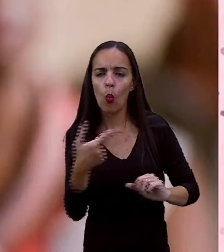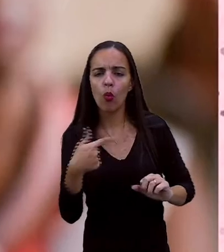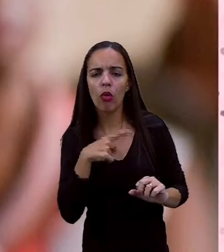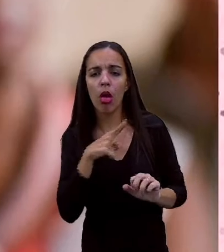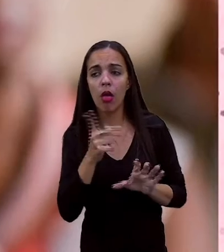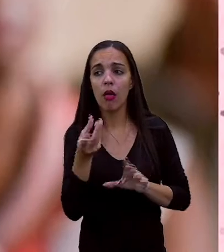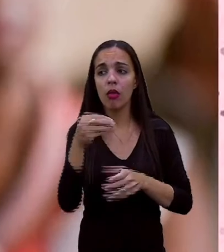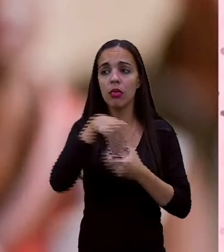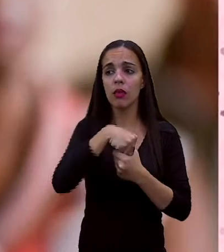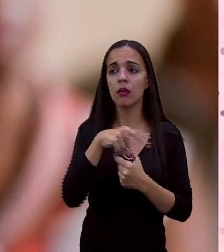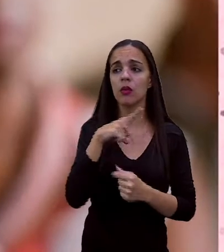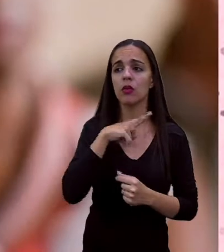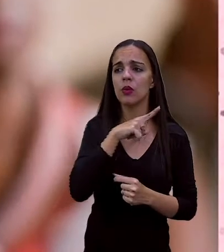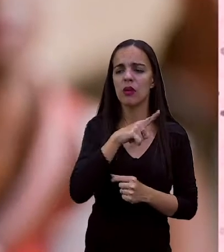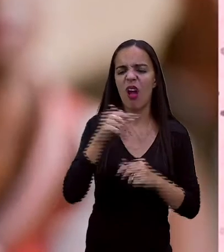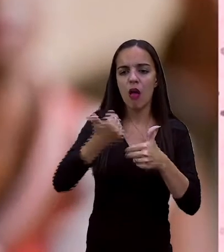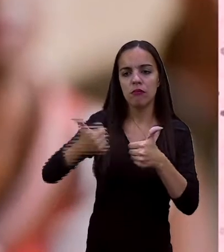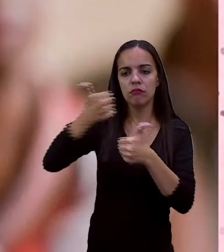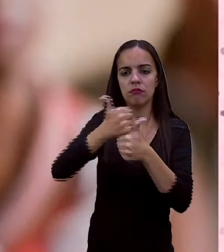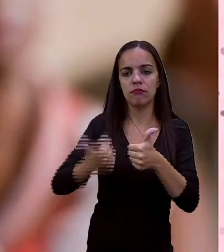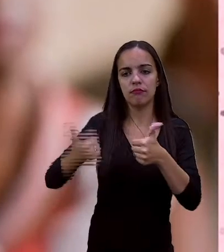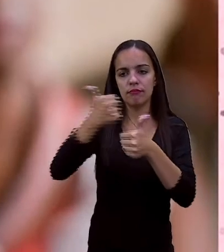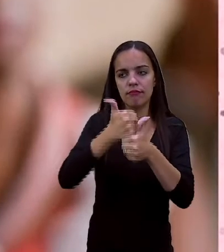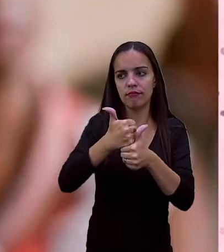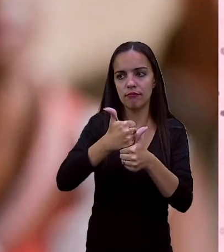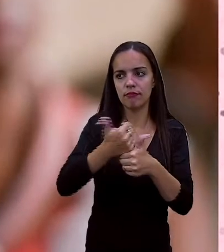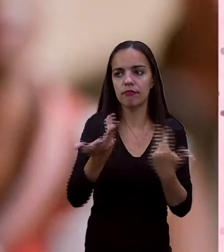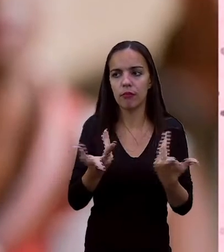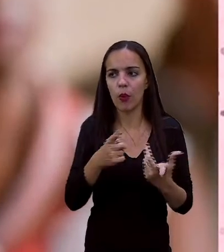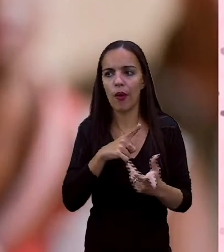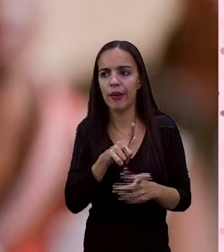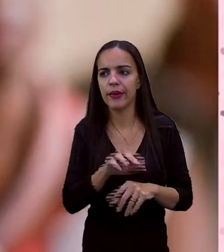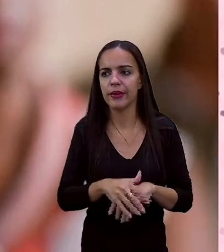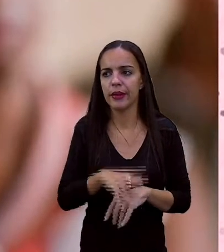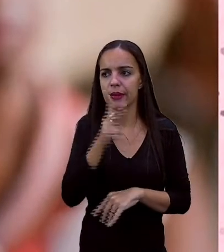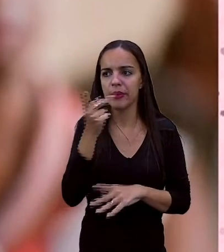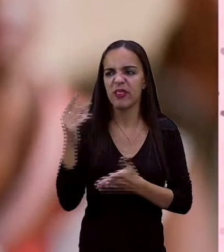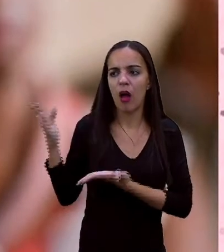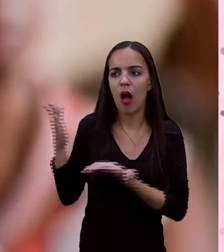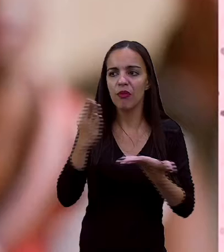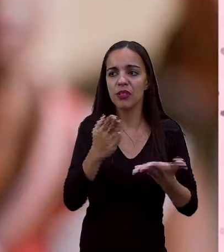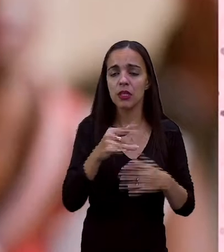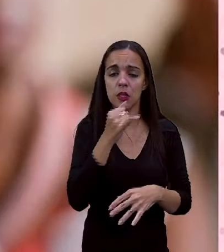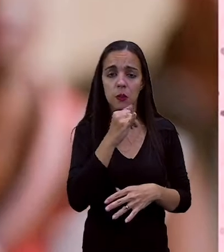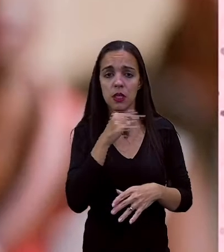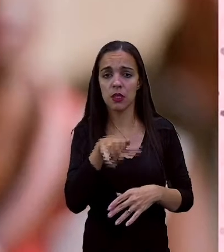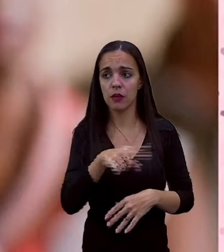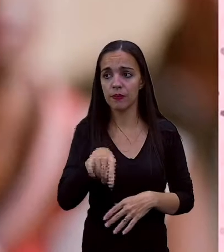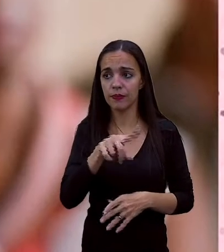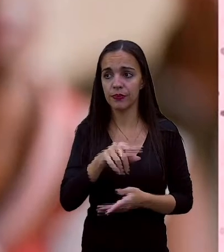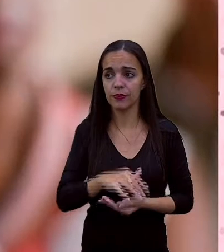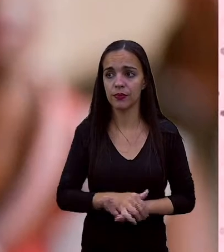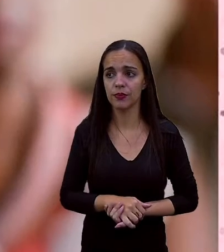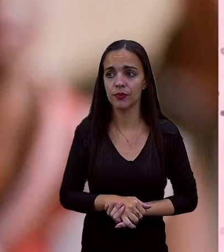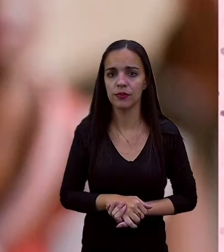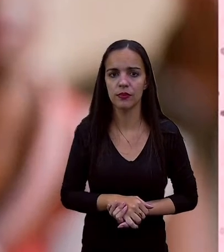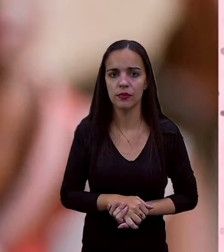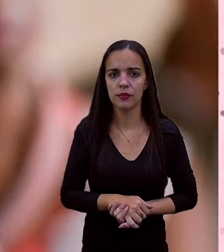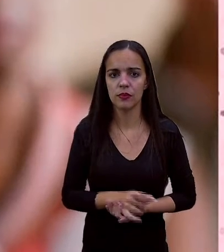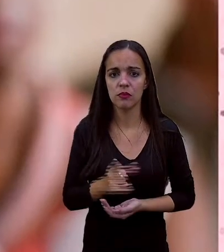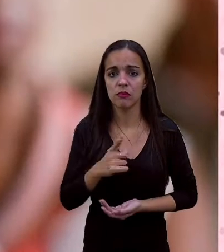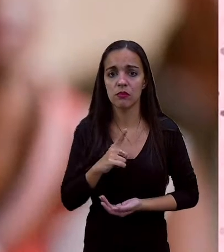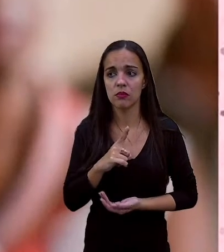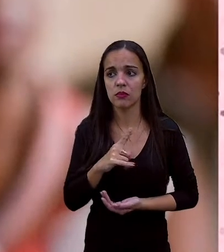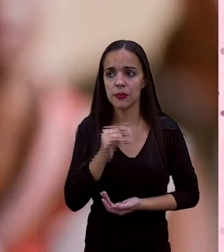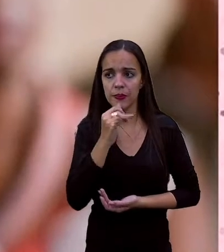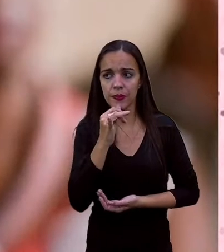a mesóclise ela foi substituída em geral pela próclise. Olha, eu vou trazer um exemplo para vocês. O vendedor nos solicitará